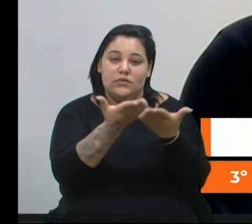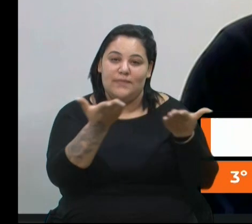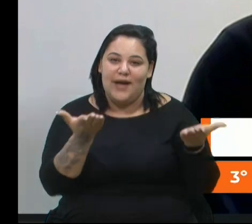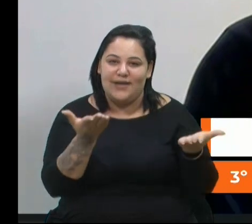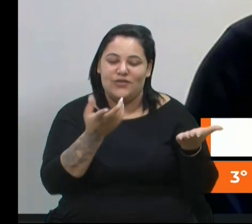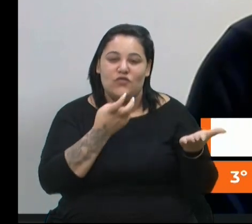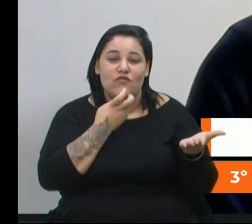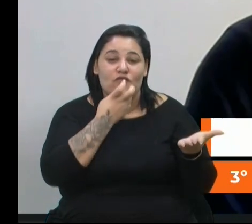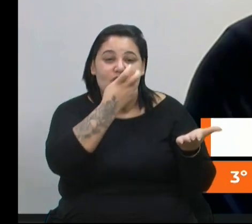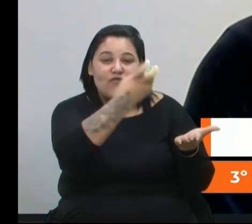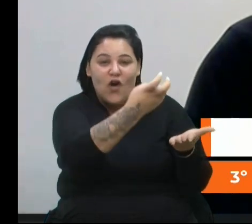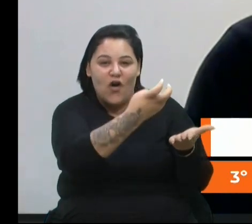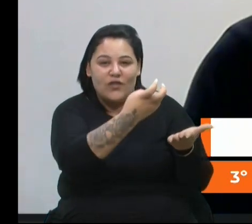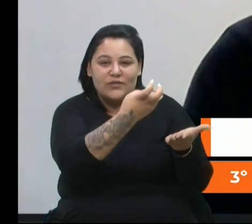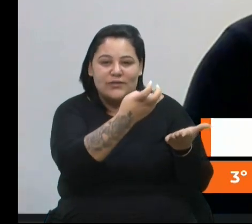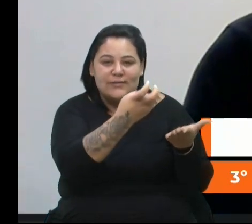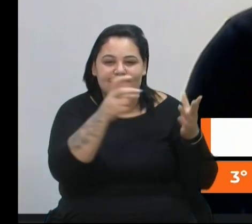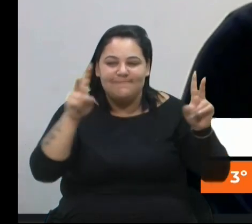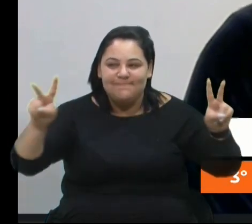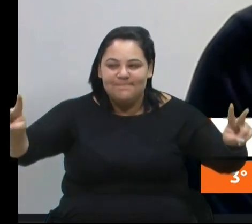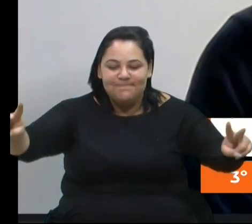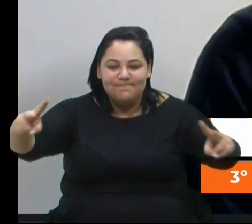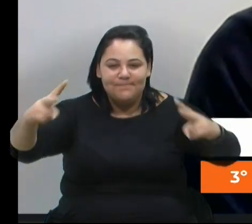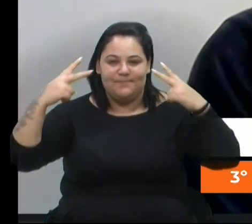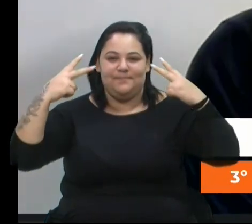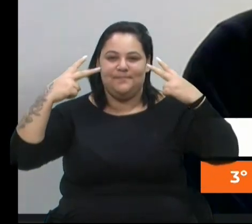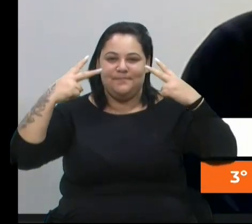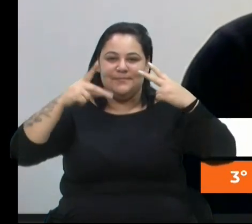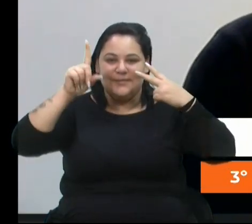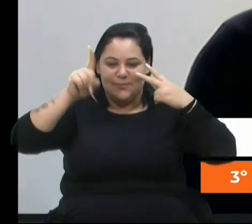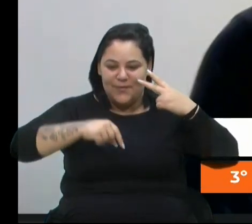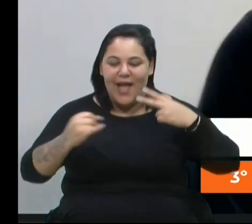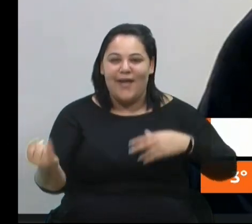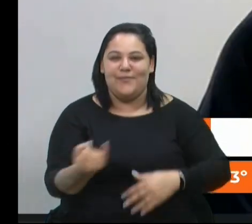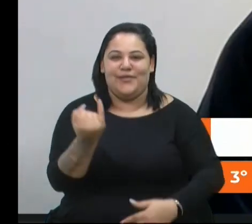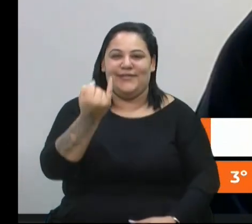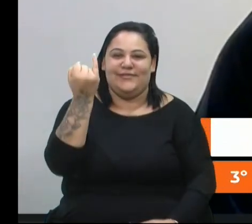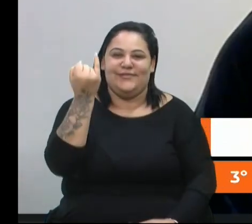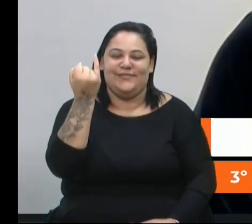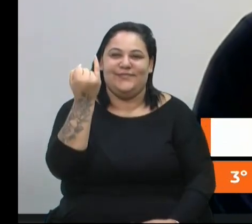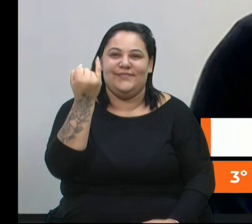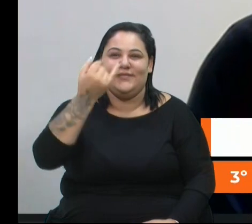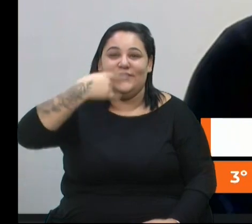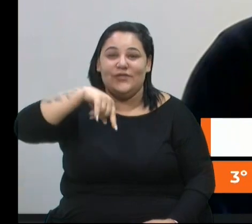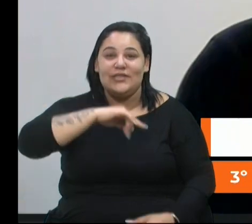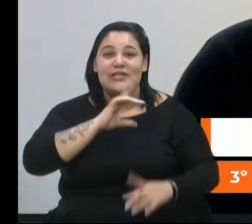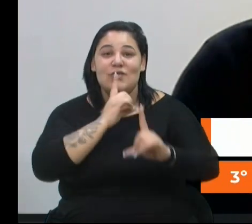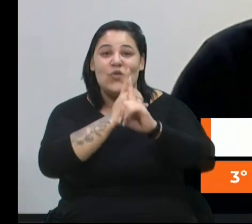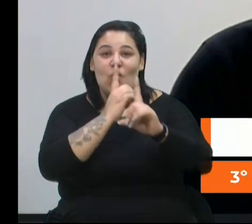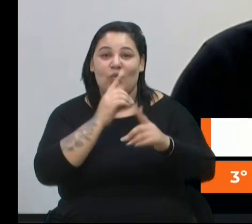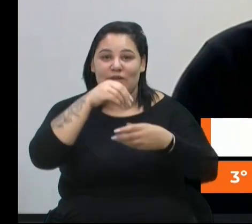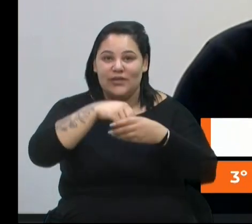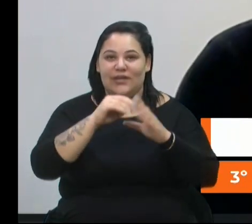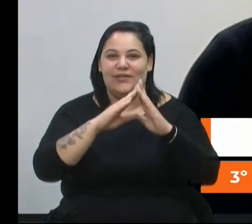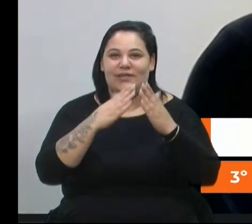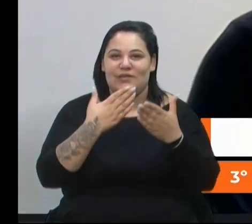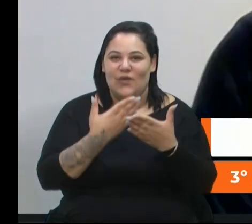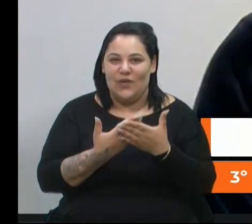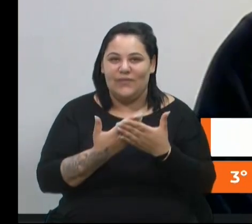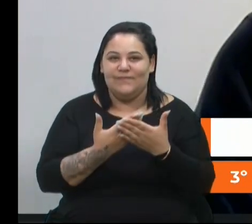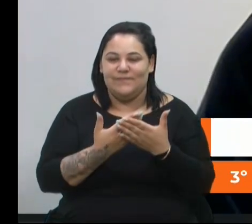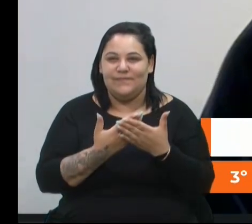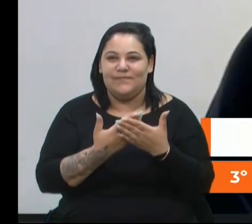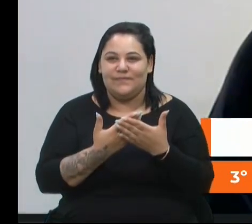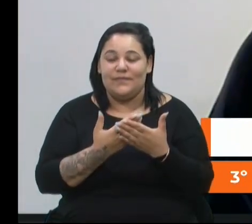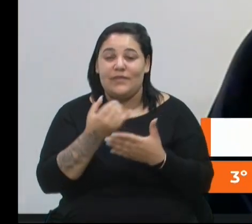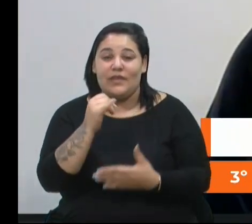ganhando voz, vão ganhando visibilidade. Então, é importante que vocês busquem dentro da escola de vocês